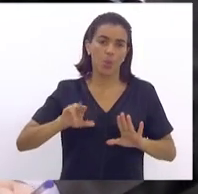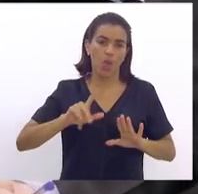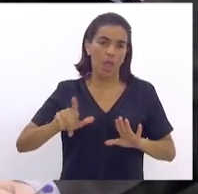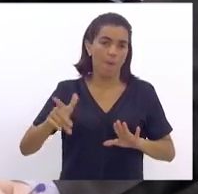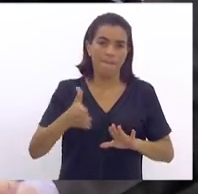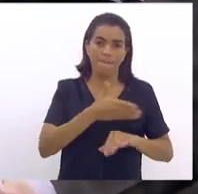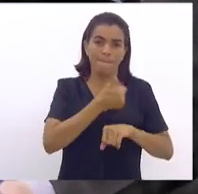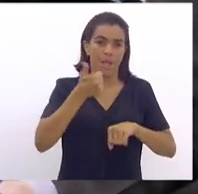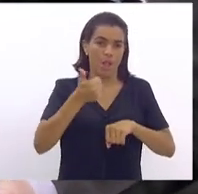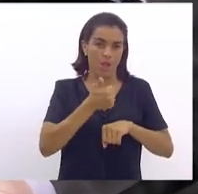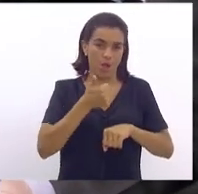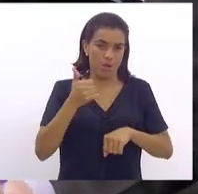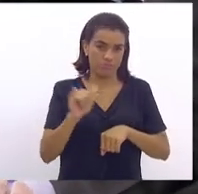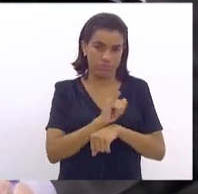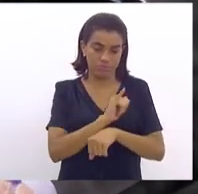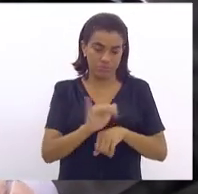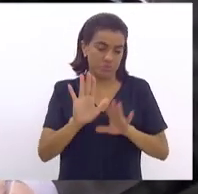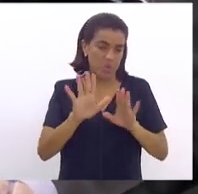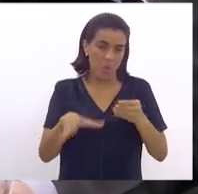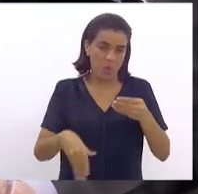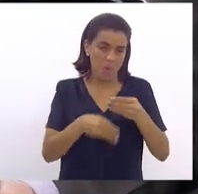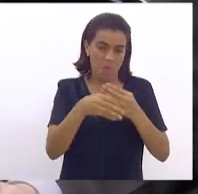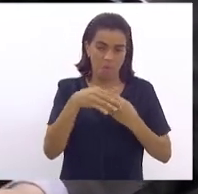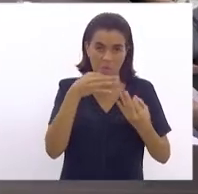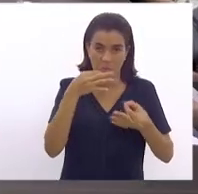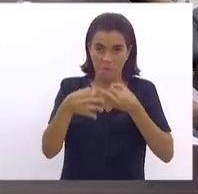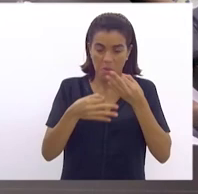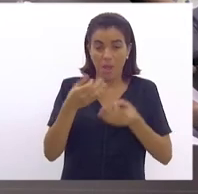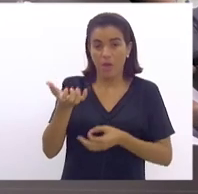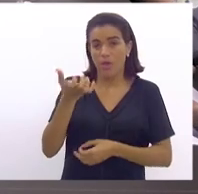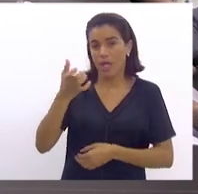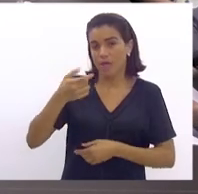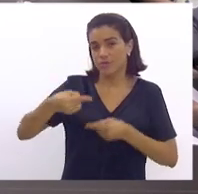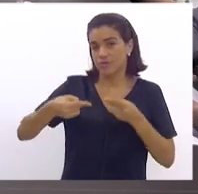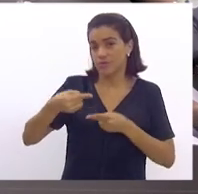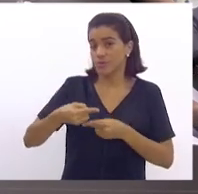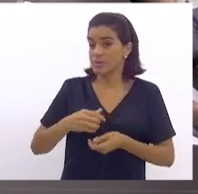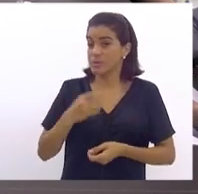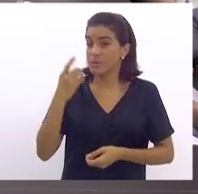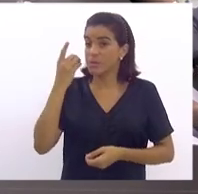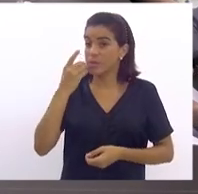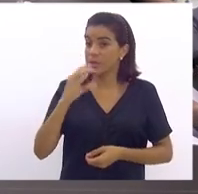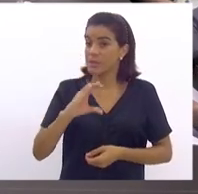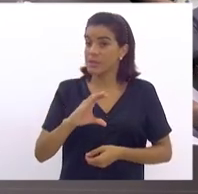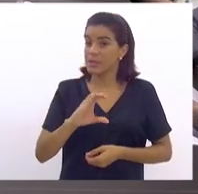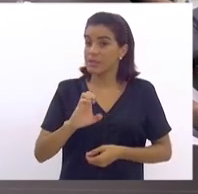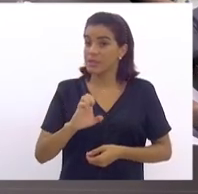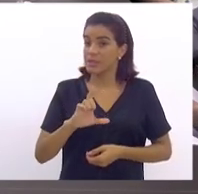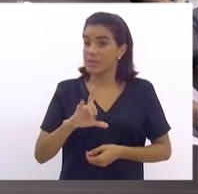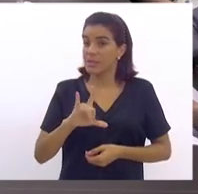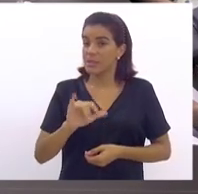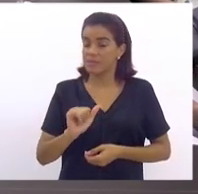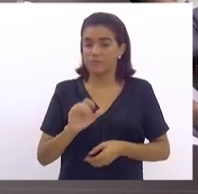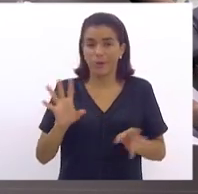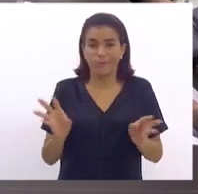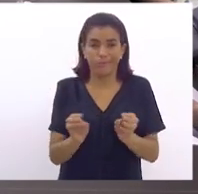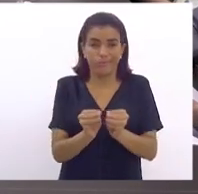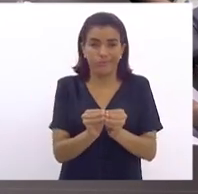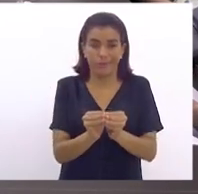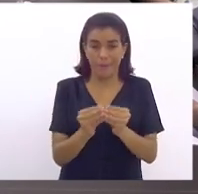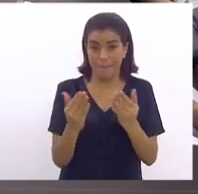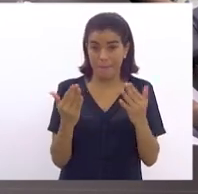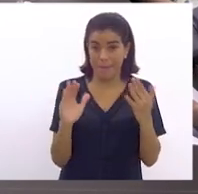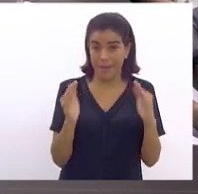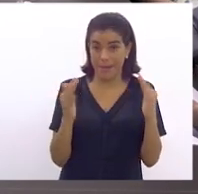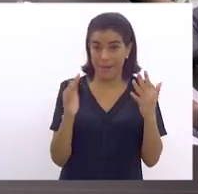eficaz. Mas só aqui uma consideração, senhor presidente. Vai discutir, deputada Célia. Muito brevemente, né, apenas para